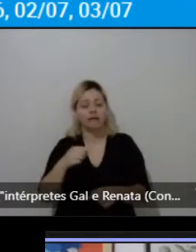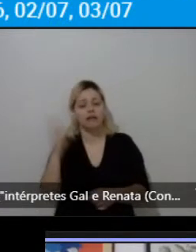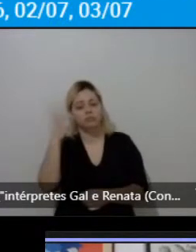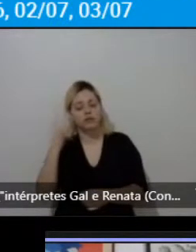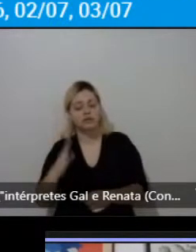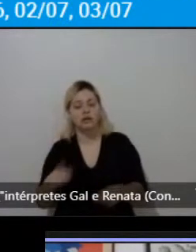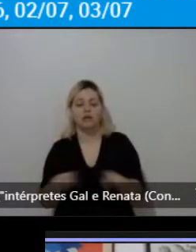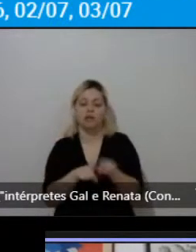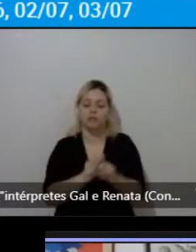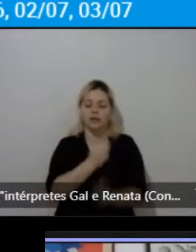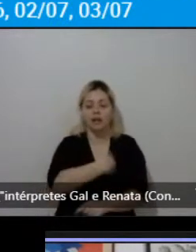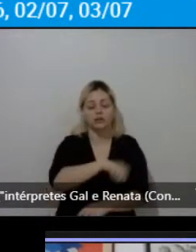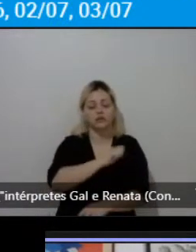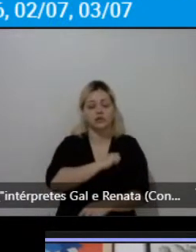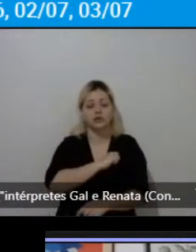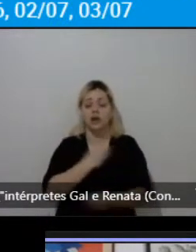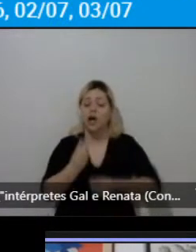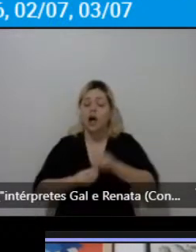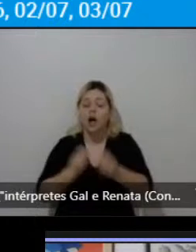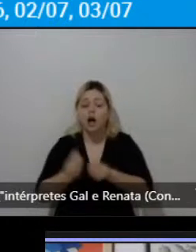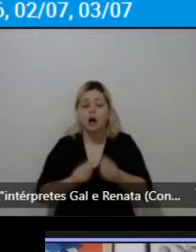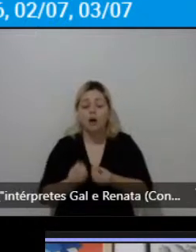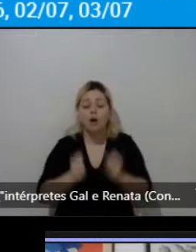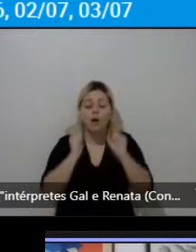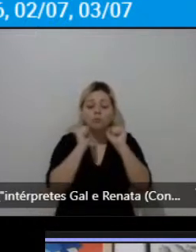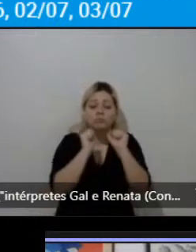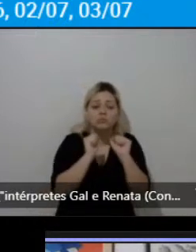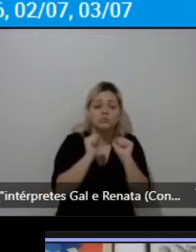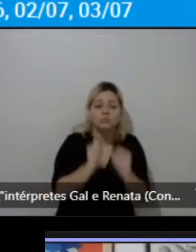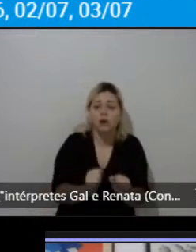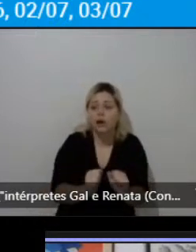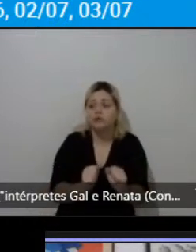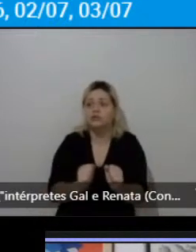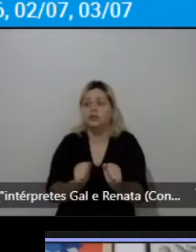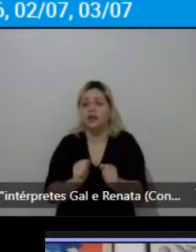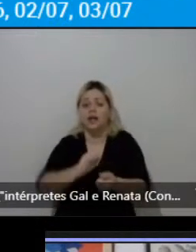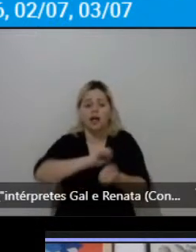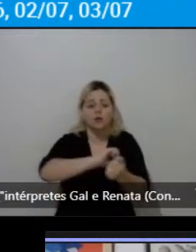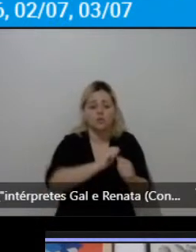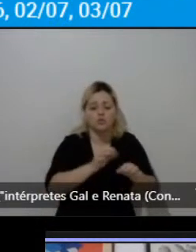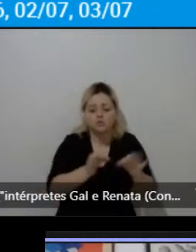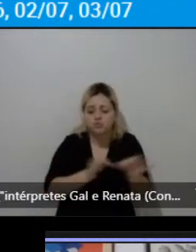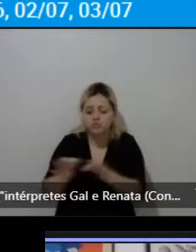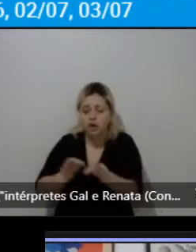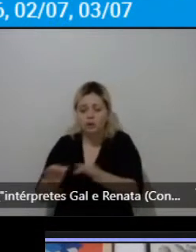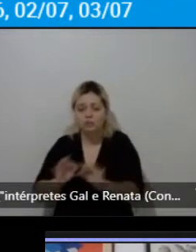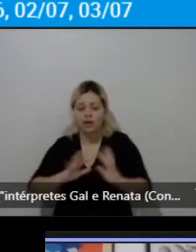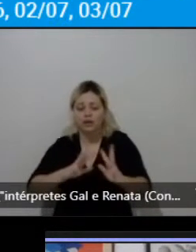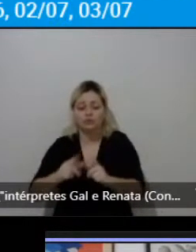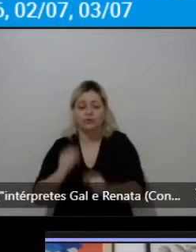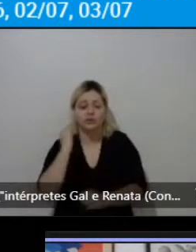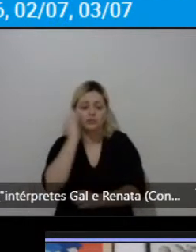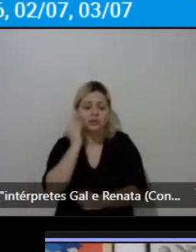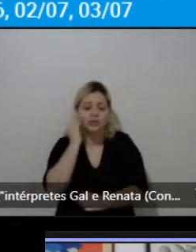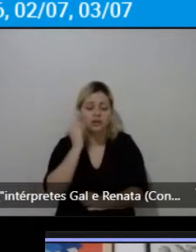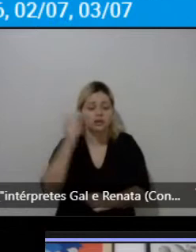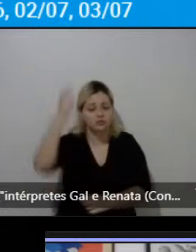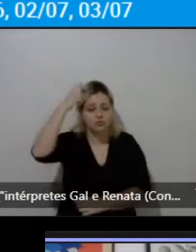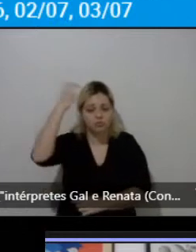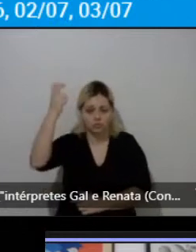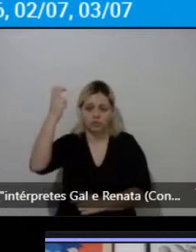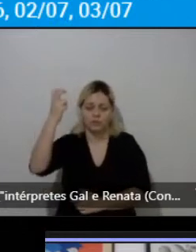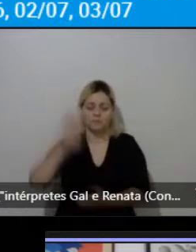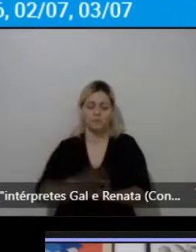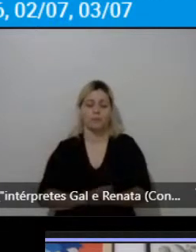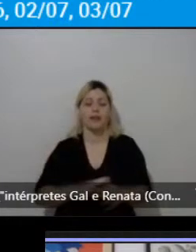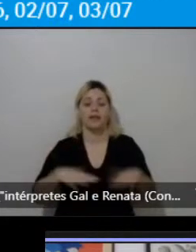acontecendo na Argentina. Então, como é possível reconfigurar essa integração a partir dessas experiências de cultura, né? A capacidade